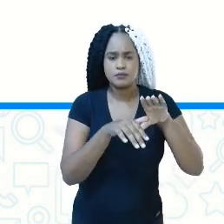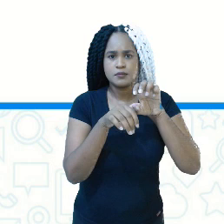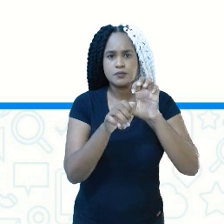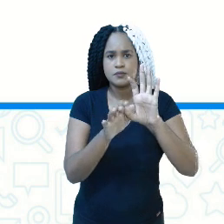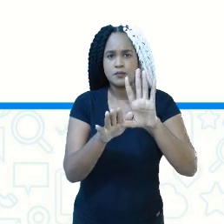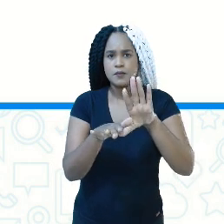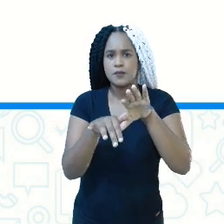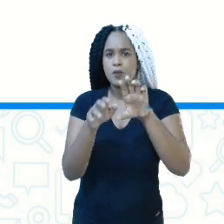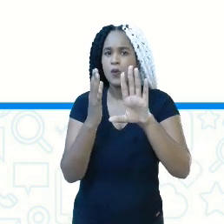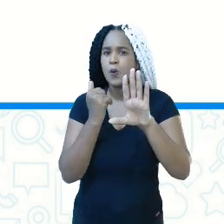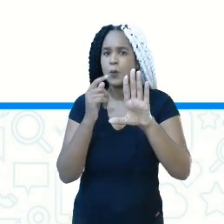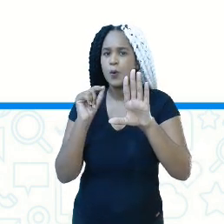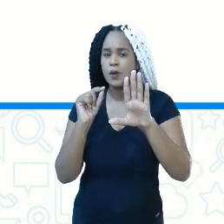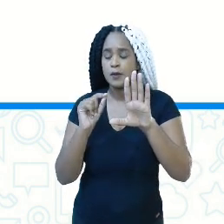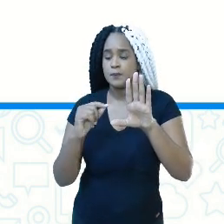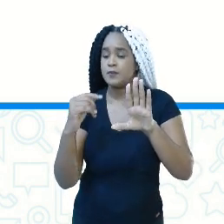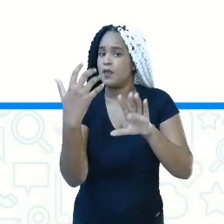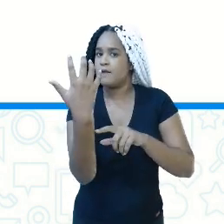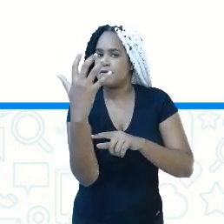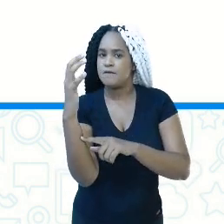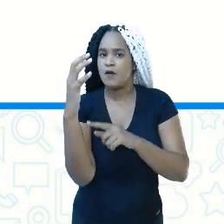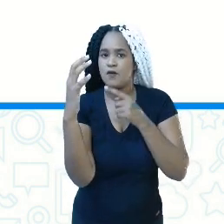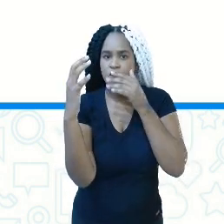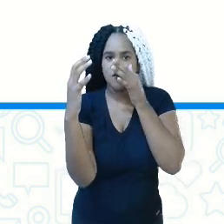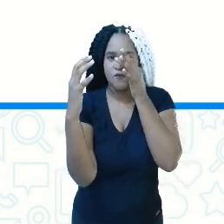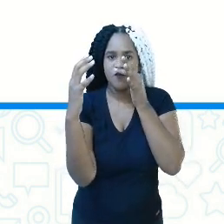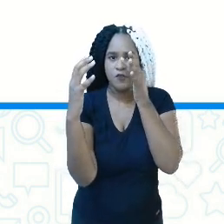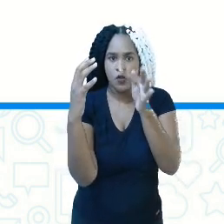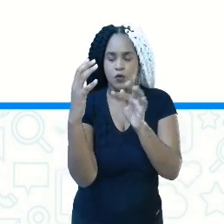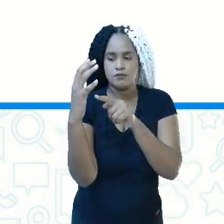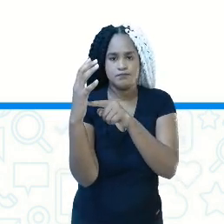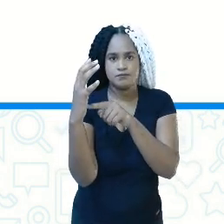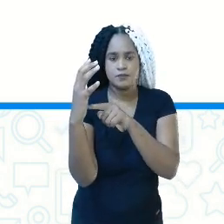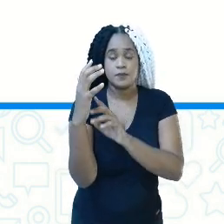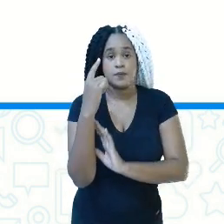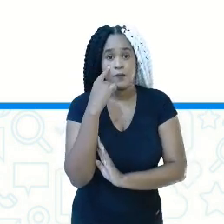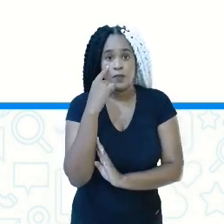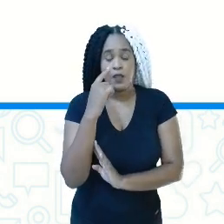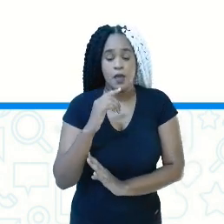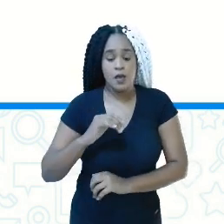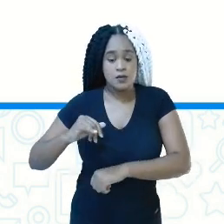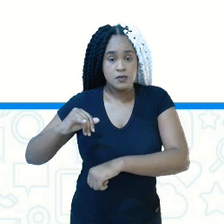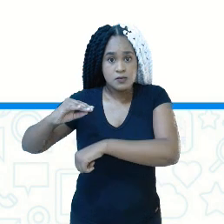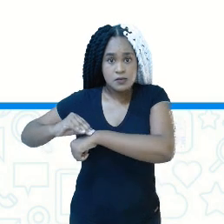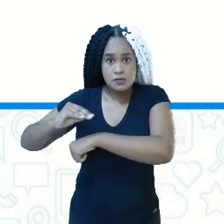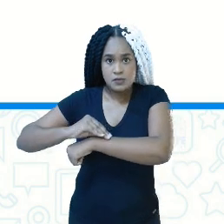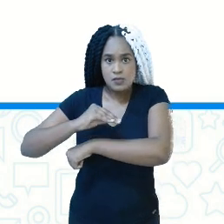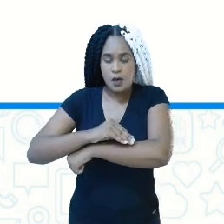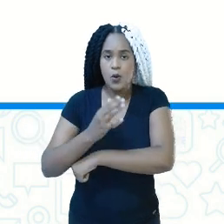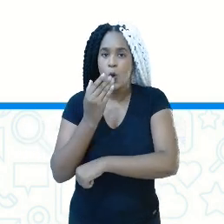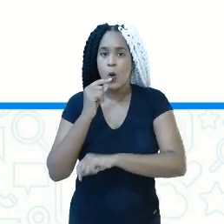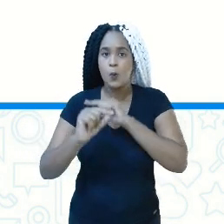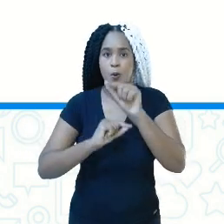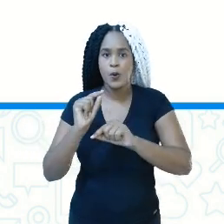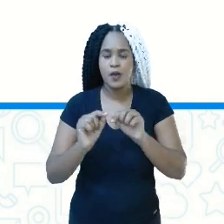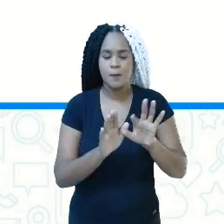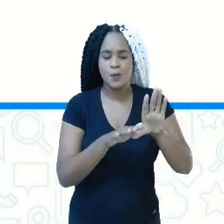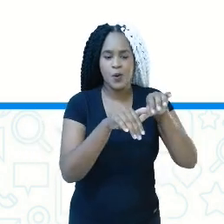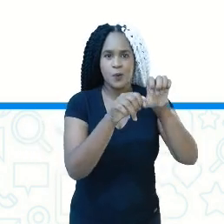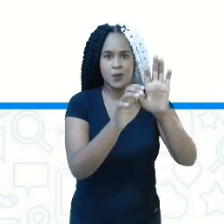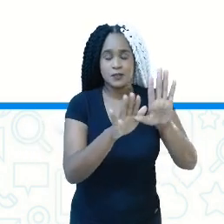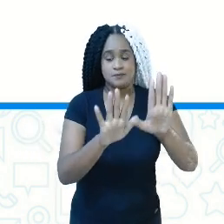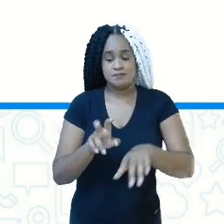alimenta da flor, da planta, o sapo se alimenta da borboleta e a serpente